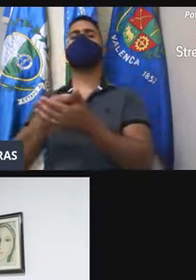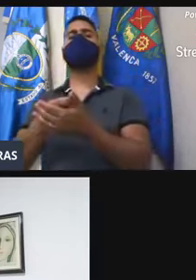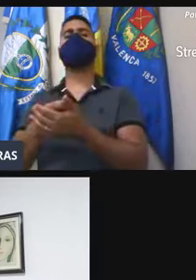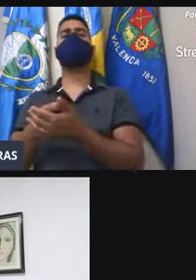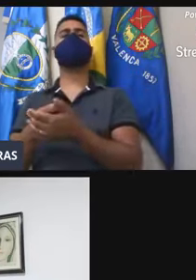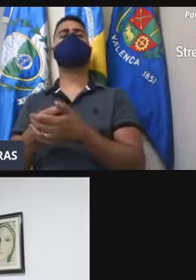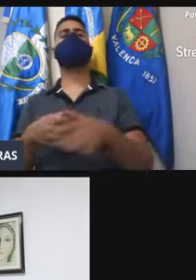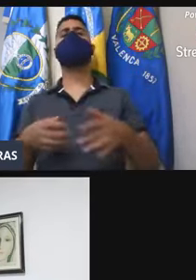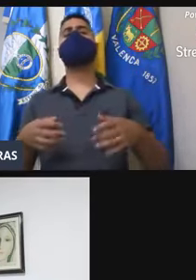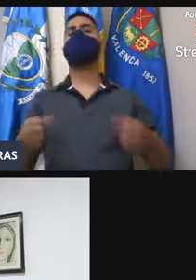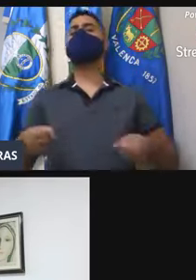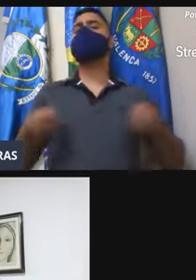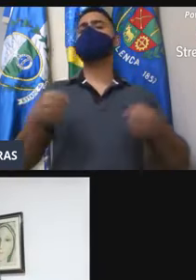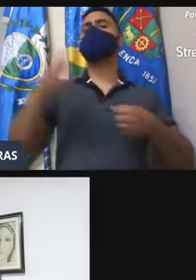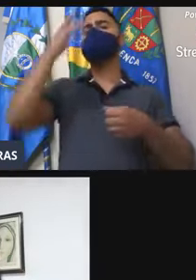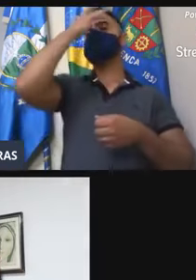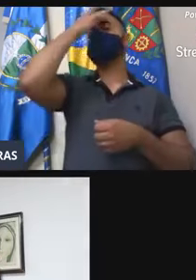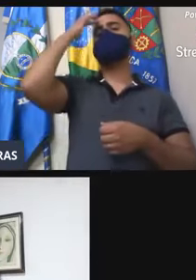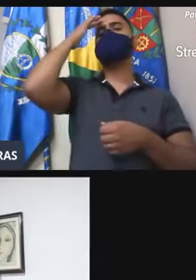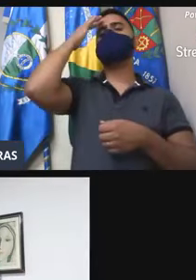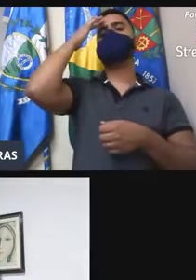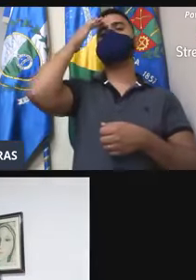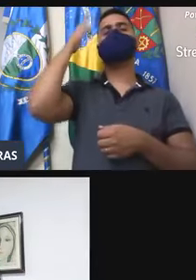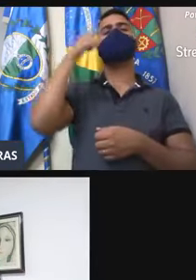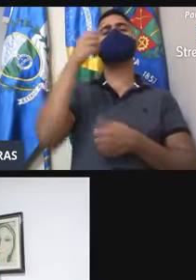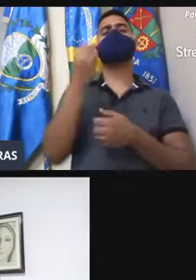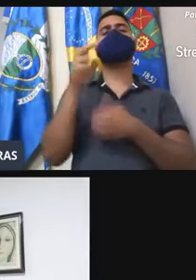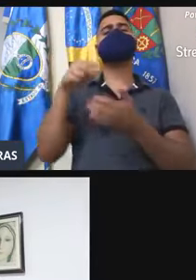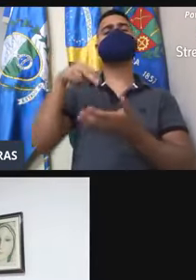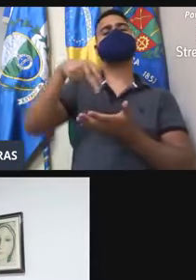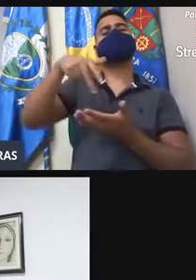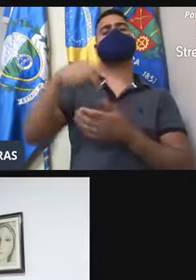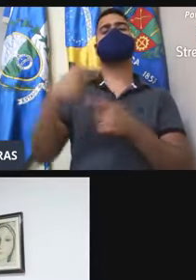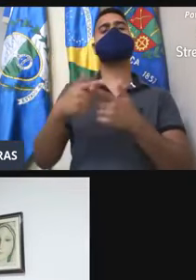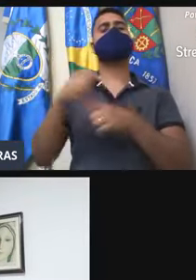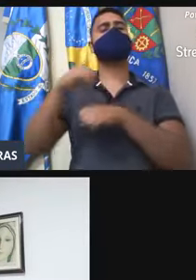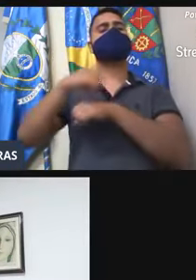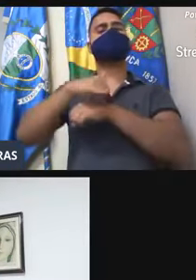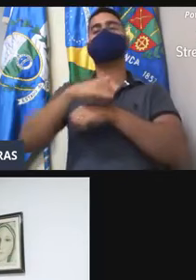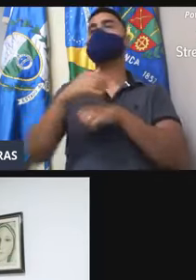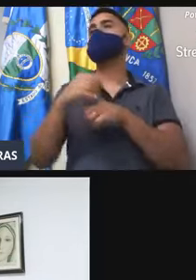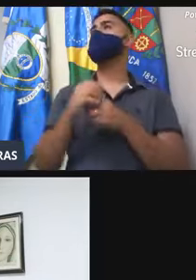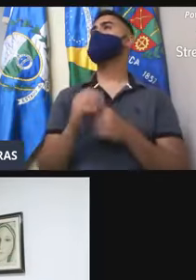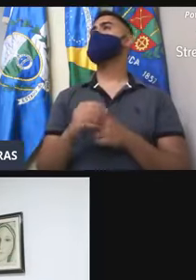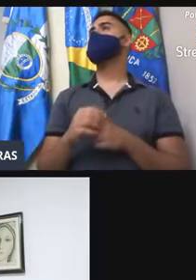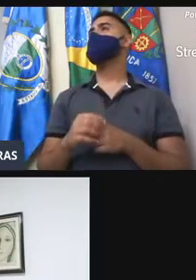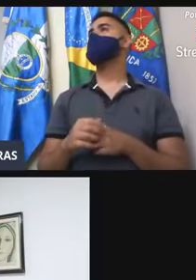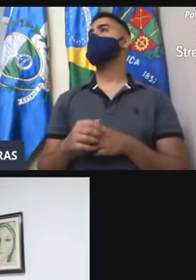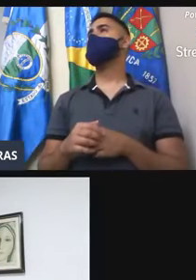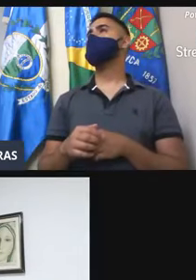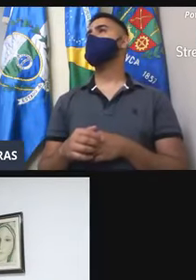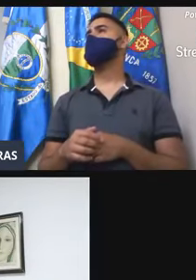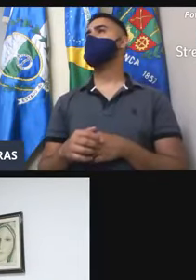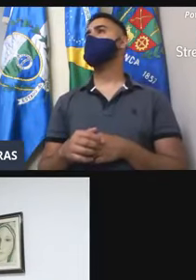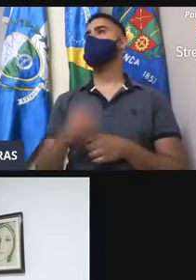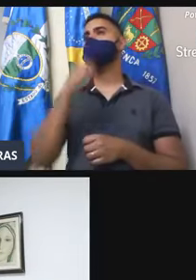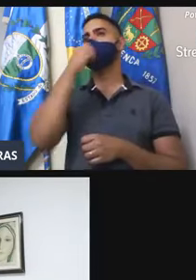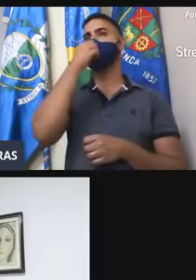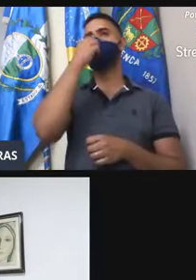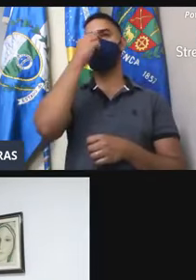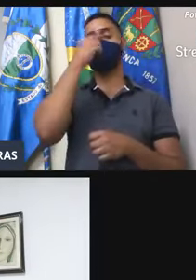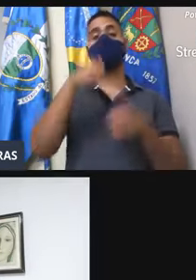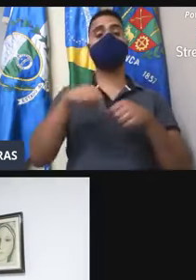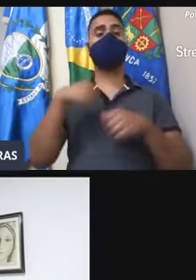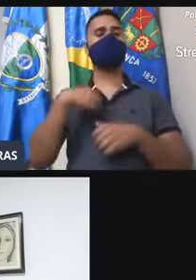uma cadeira para uma pessoa que não tem a condição. Então, fica aqui a minha resignação